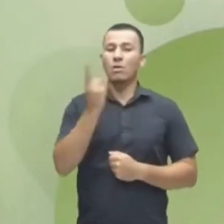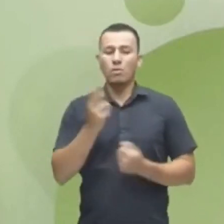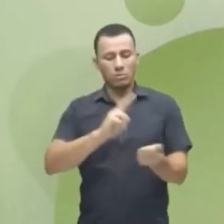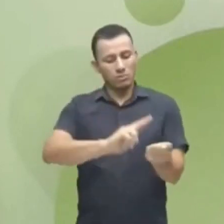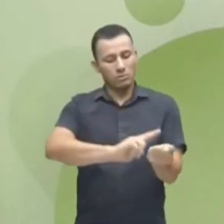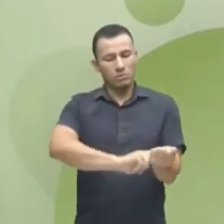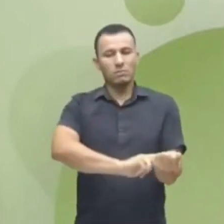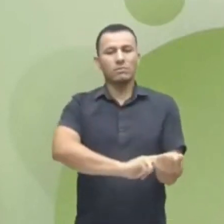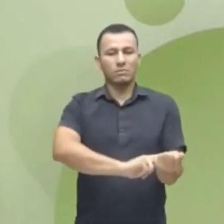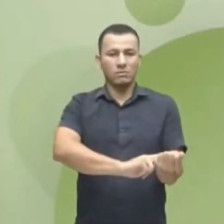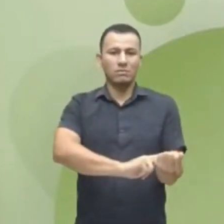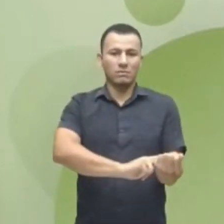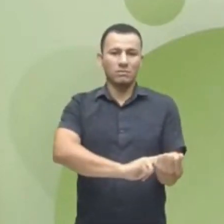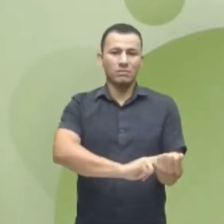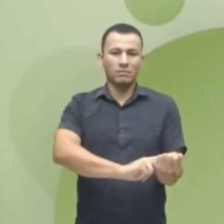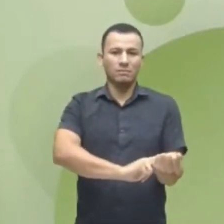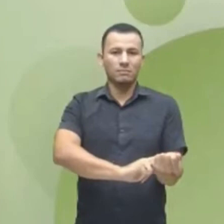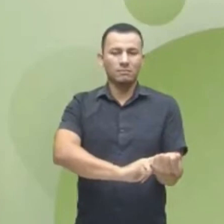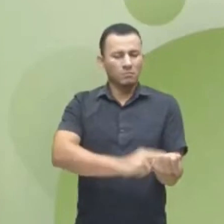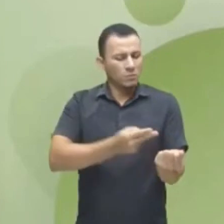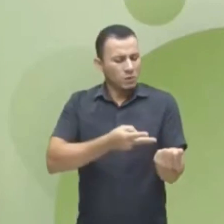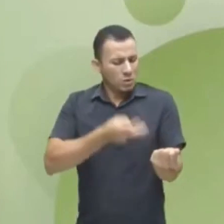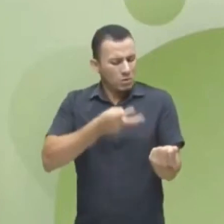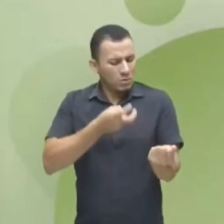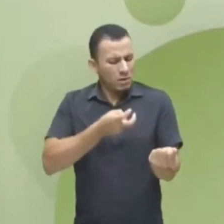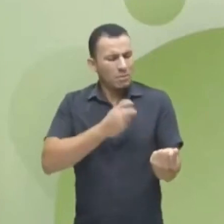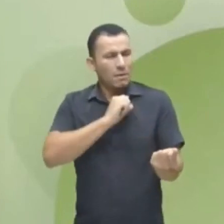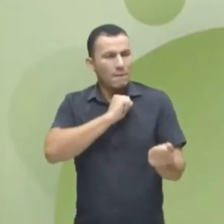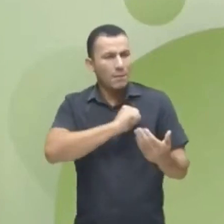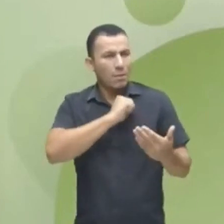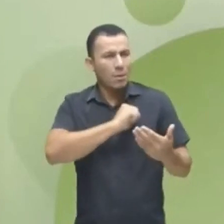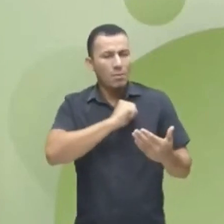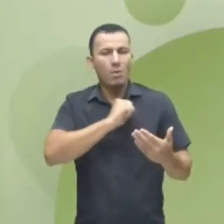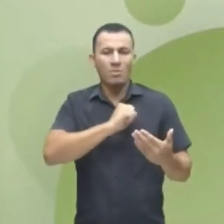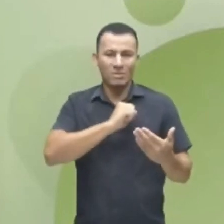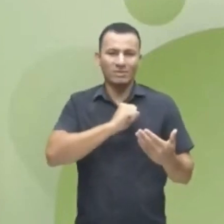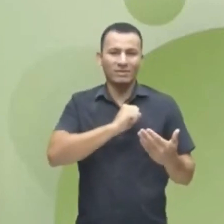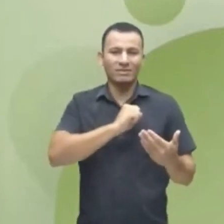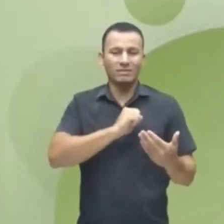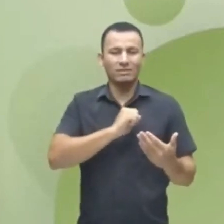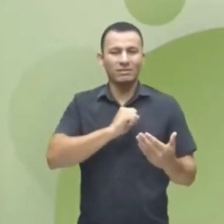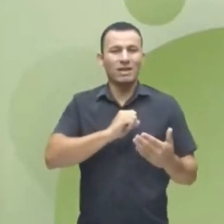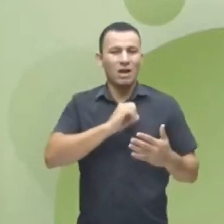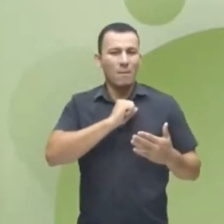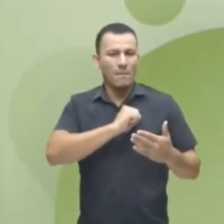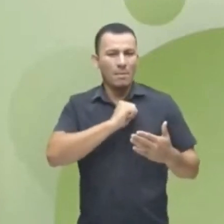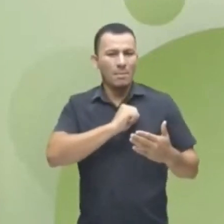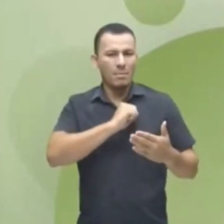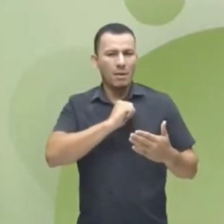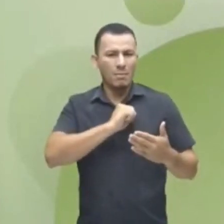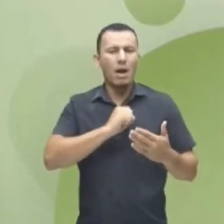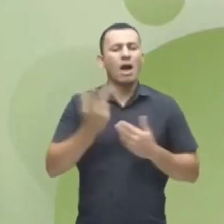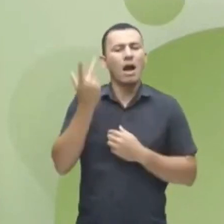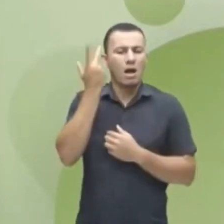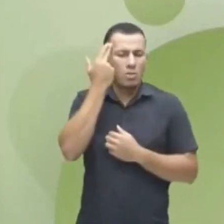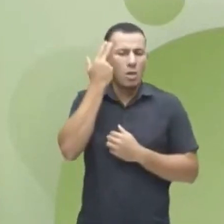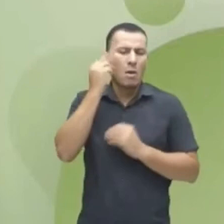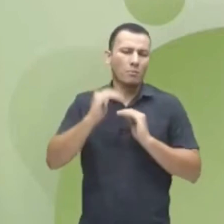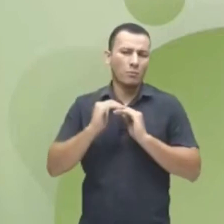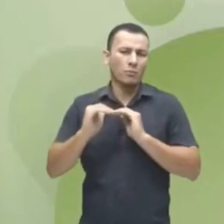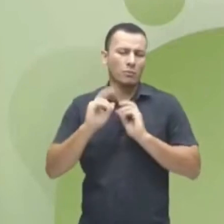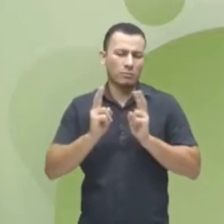de repente, perceber qual é a nossa frequência cardíaca e ver que os batimentos cardíacos estão numa